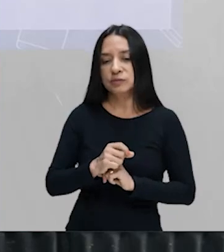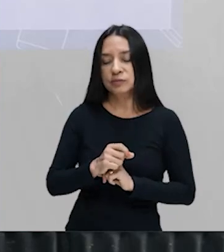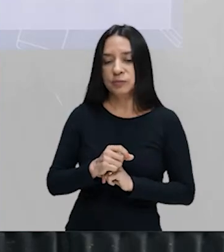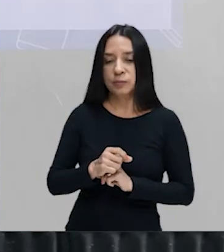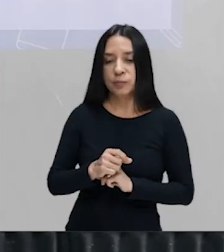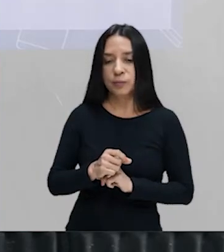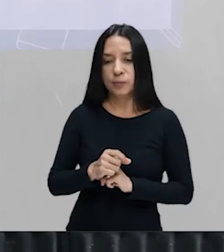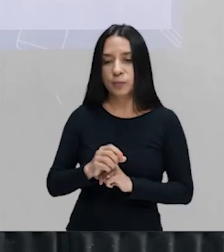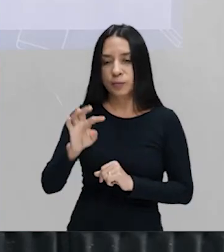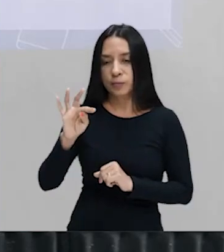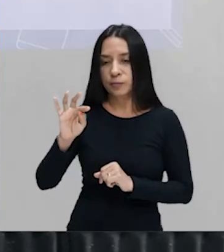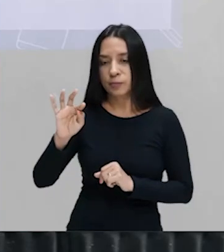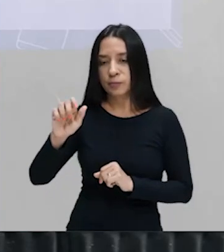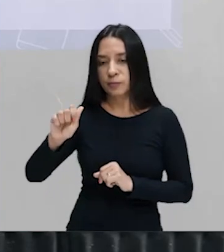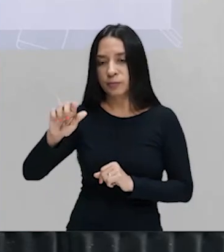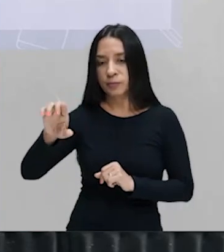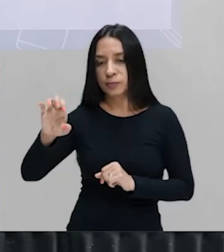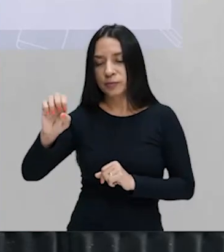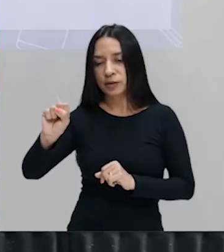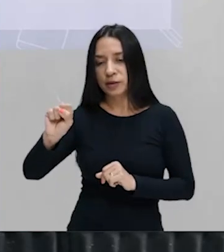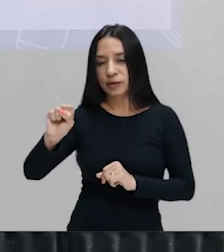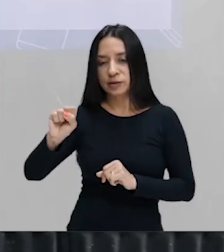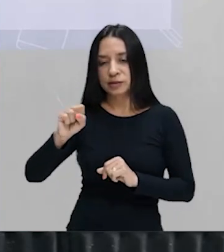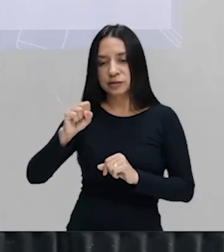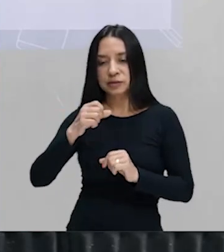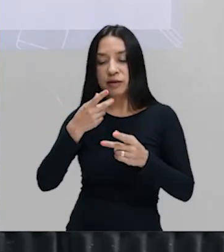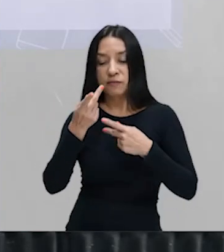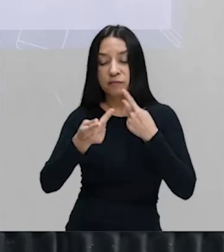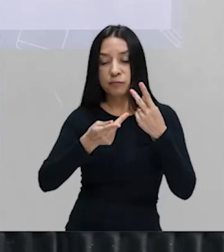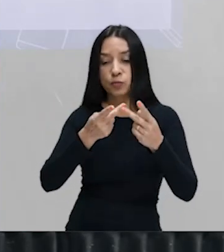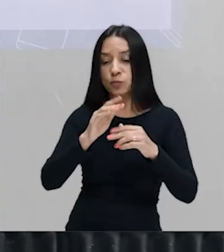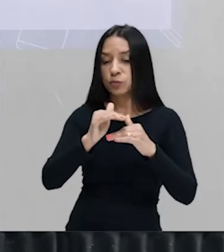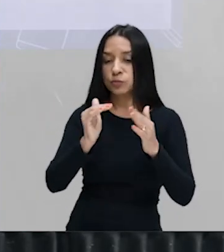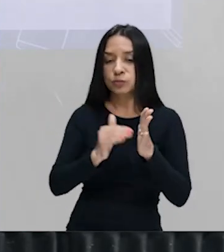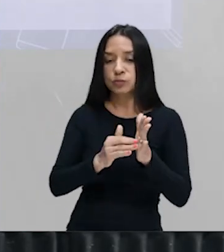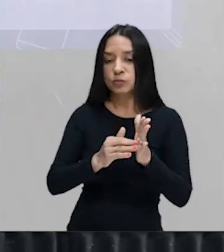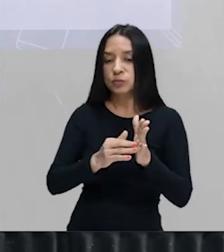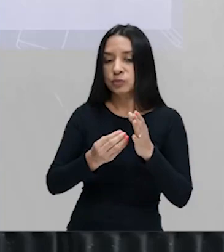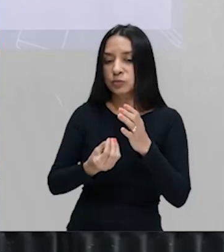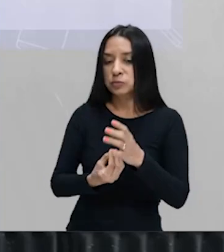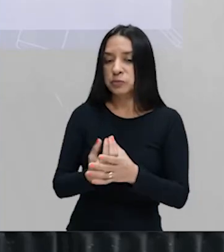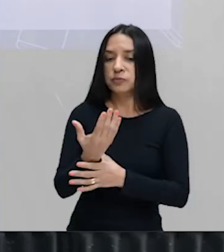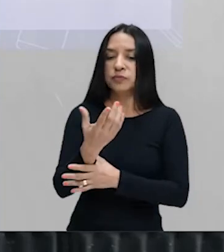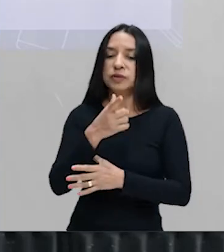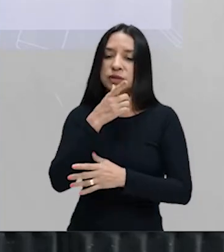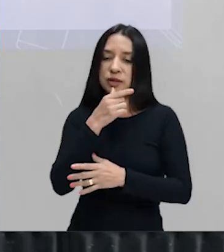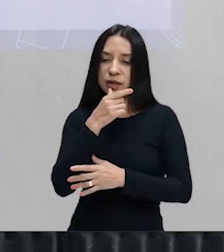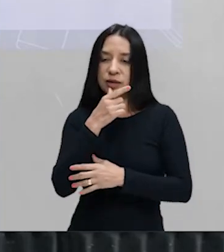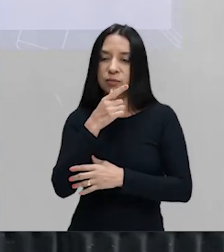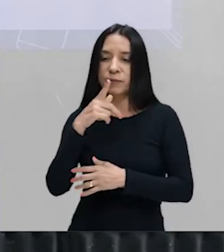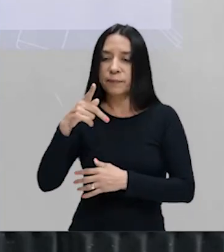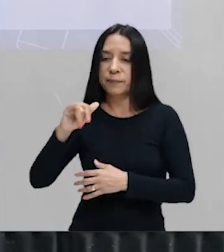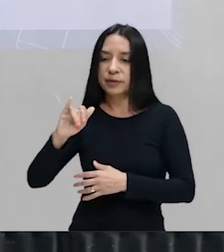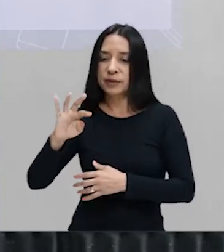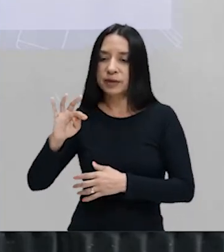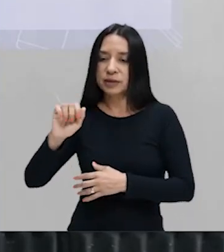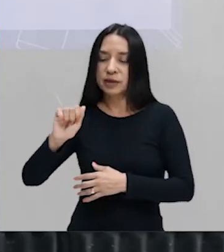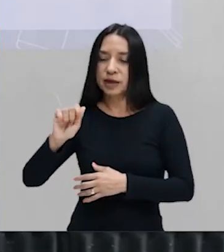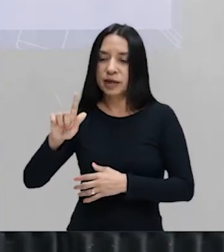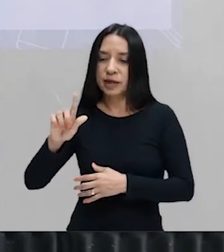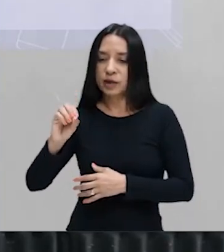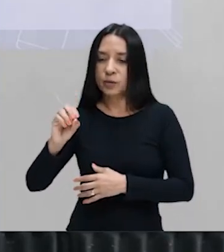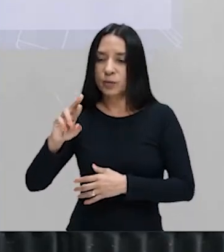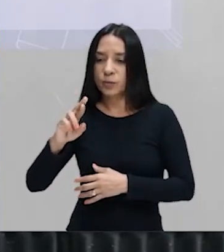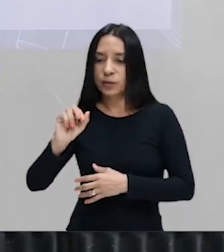tudo, tá? A essência vinha da água. E Pitágoras falava dos números. Então, os senhores vão assinalar